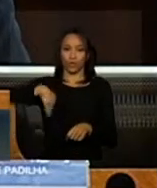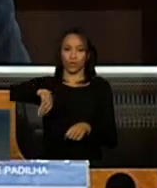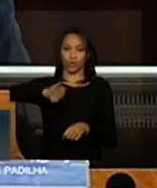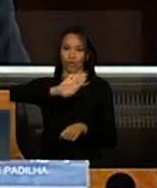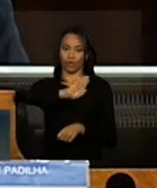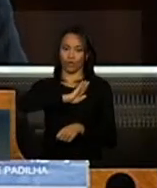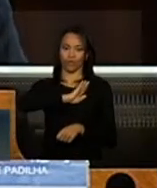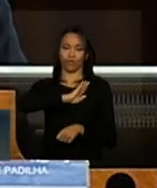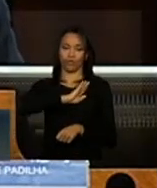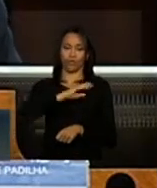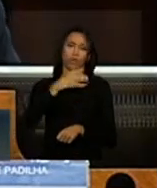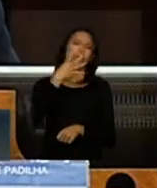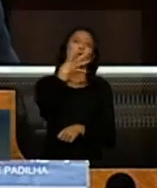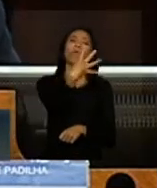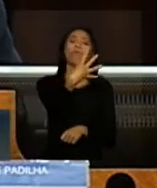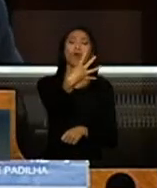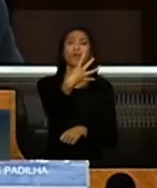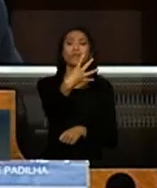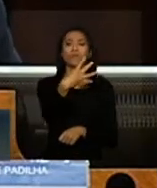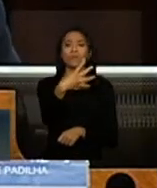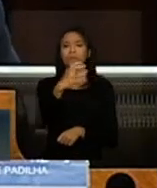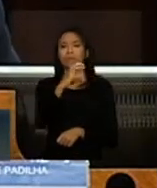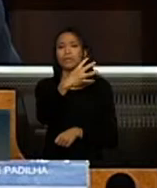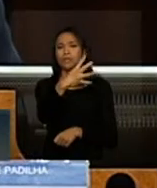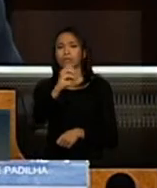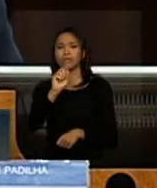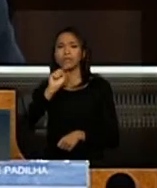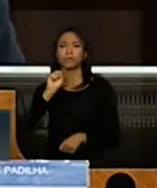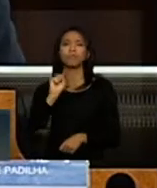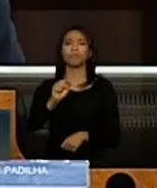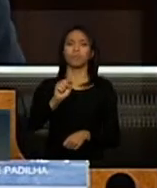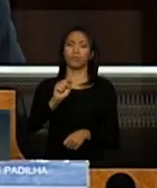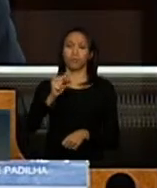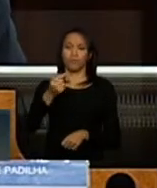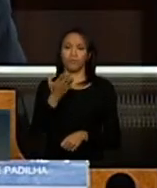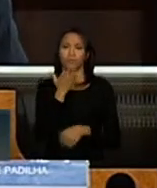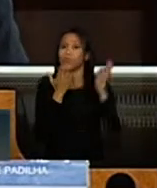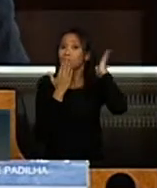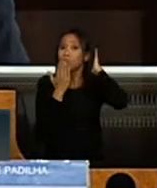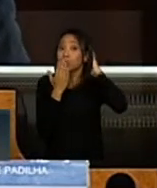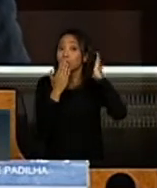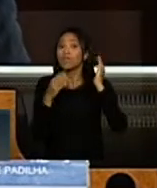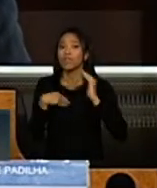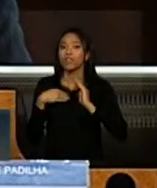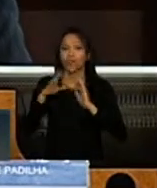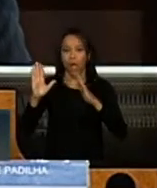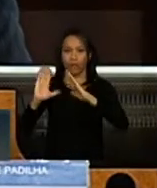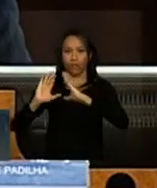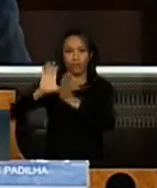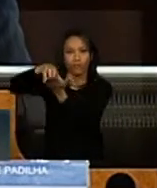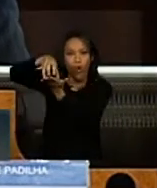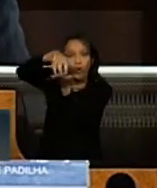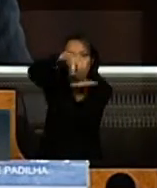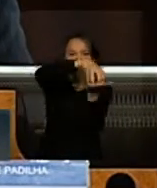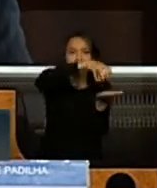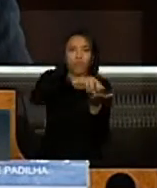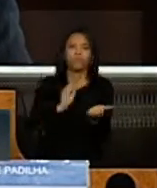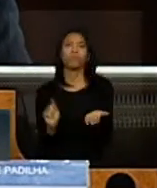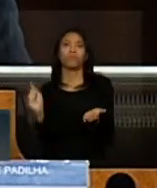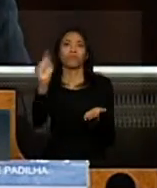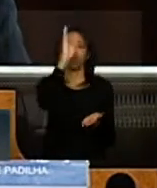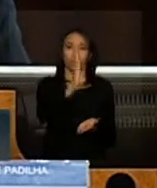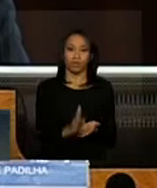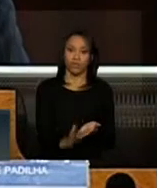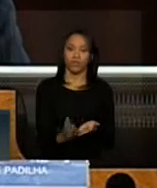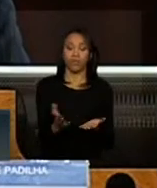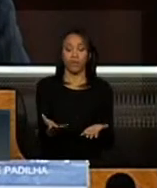de 400 mil índios que vivem dentro de aldeias do nosso país. Uma das medidas, né,